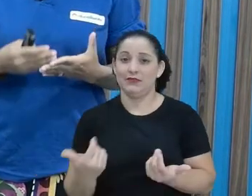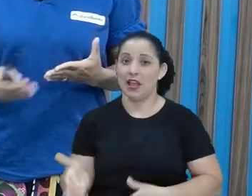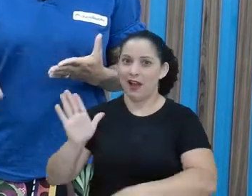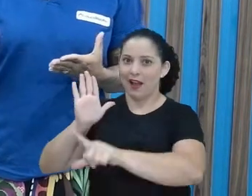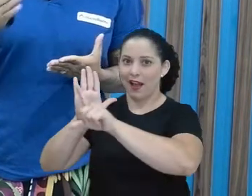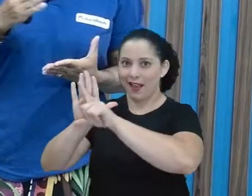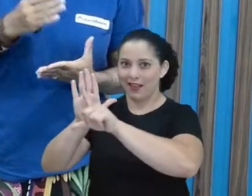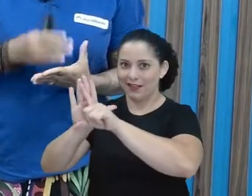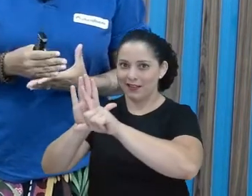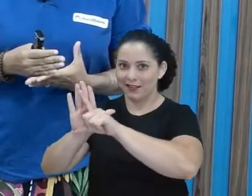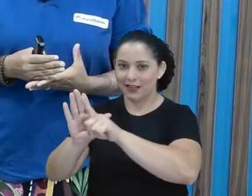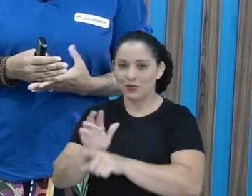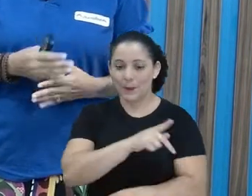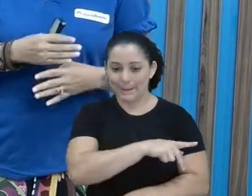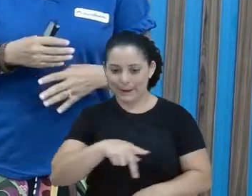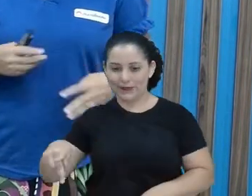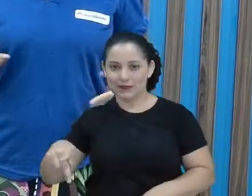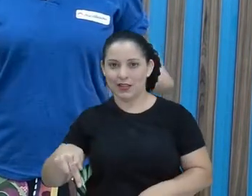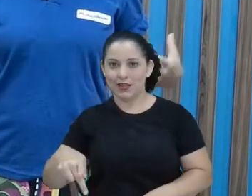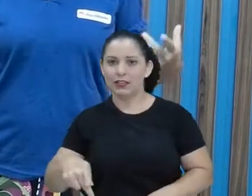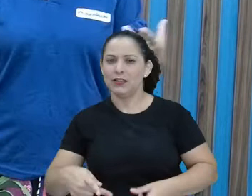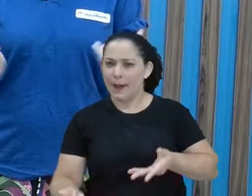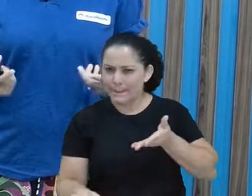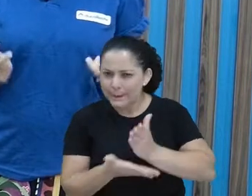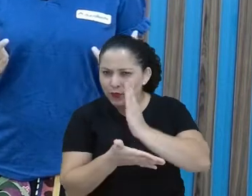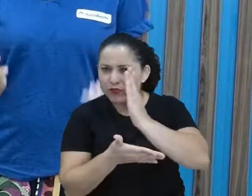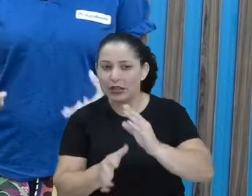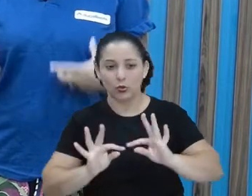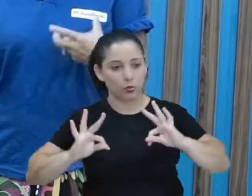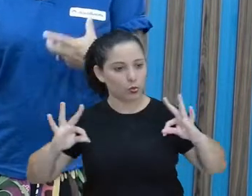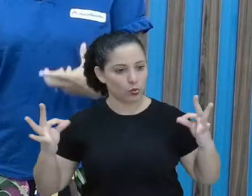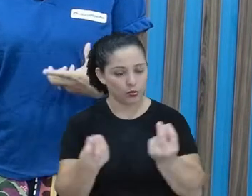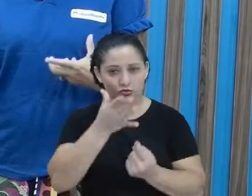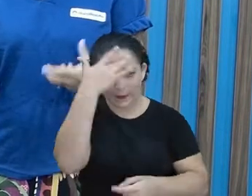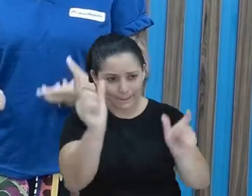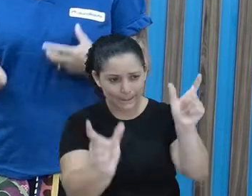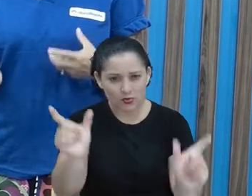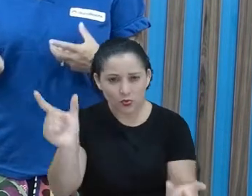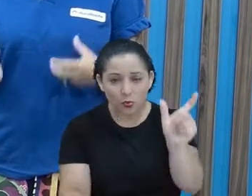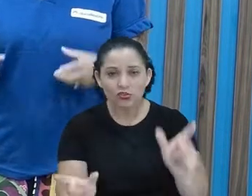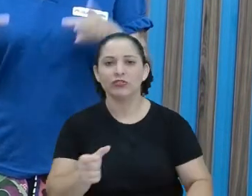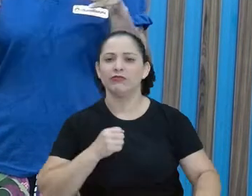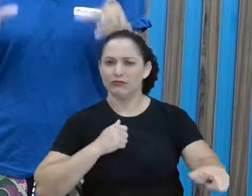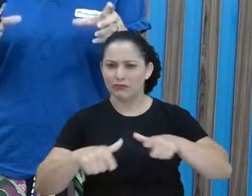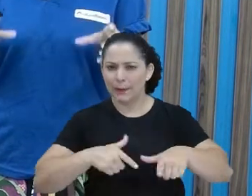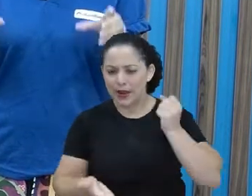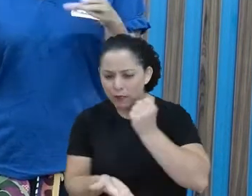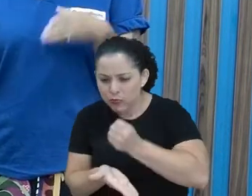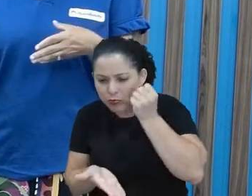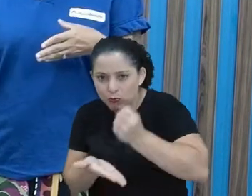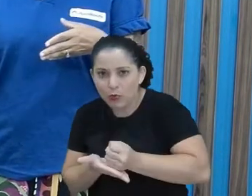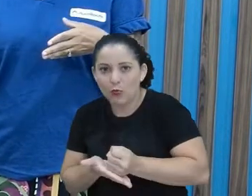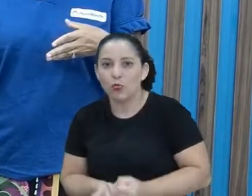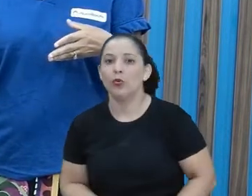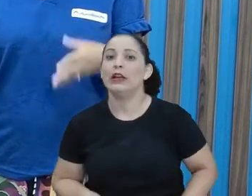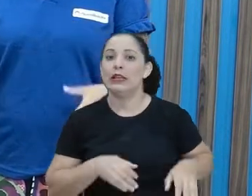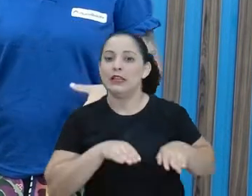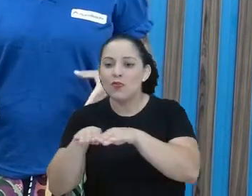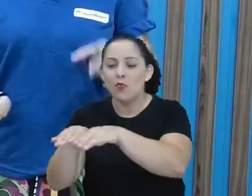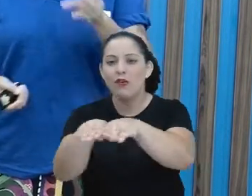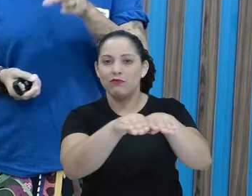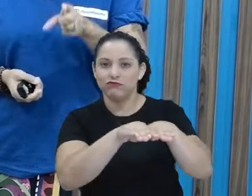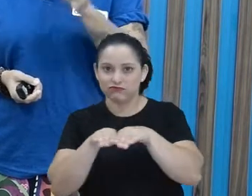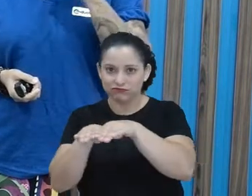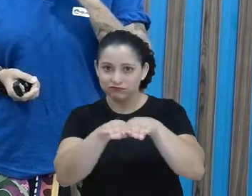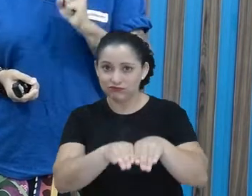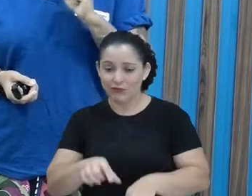do então presidente Getúlio Vargas, todos os trabalhadores formalizados têm que receber, no mínimo, aquele valor. Só